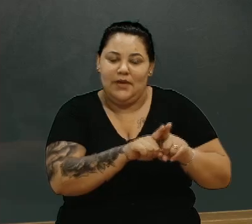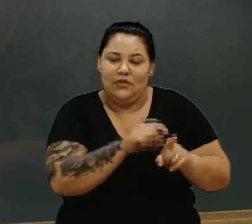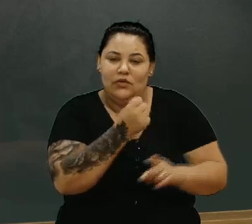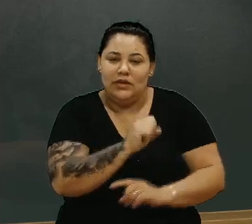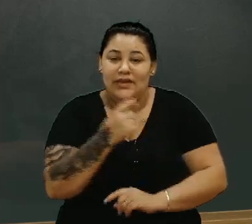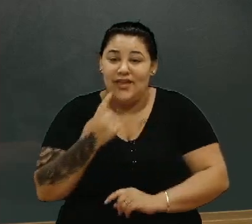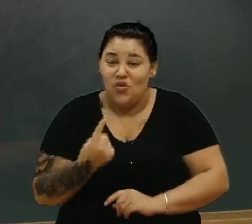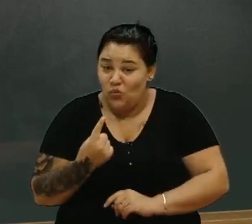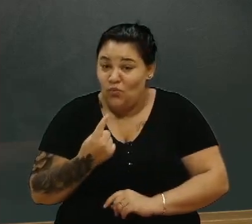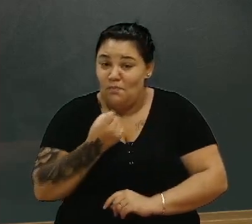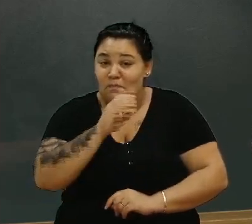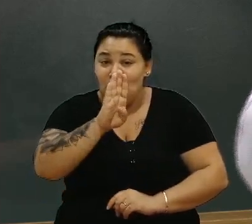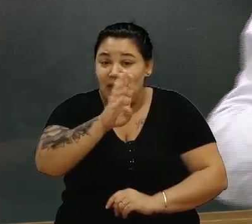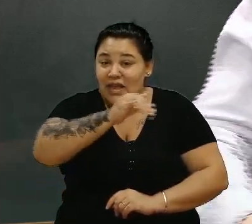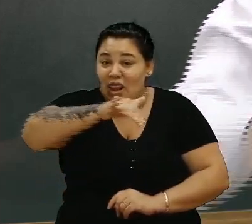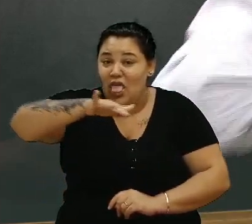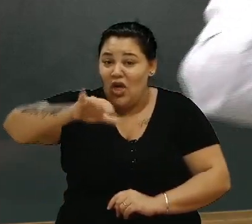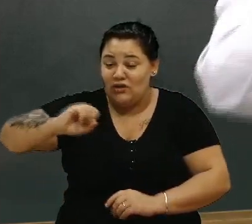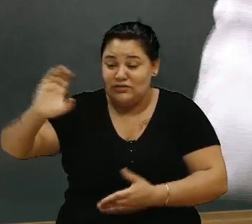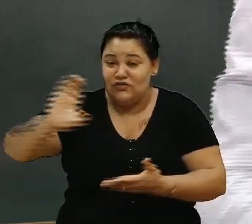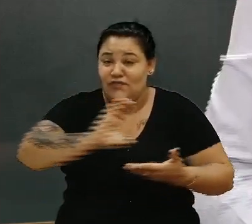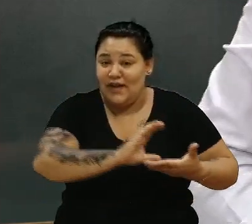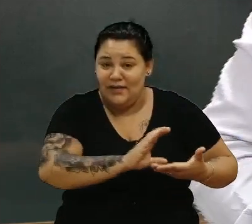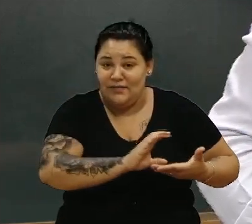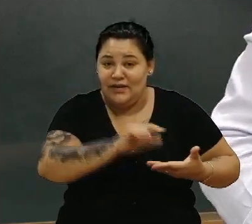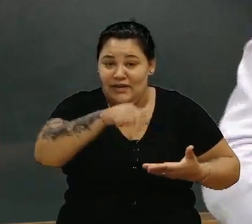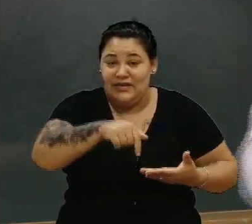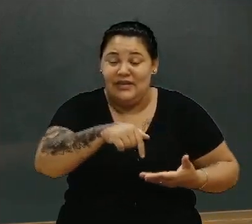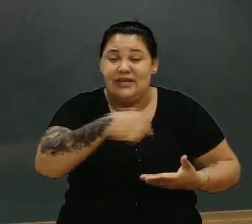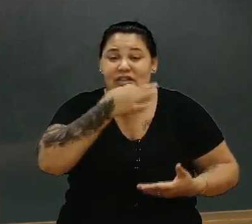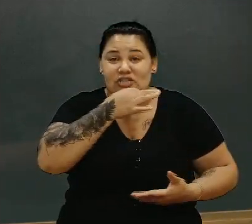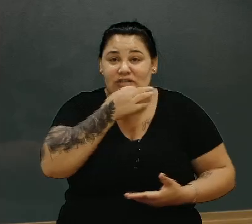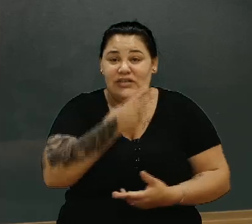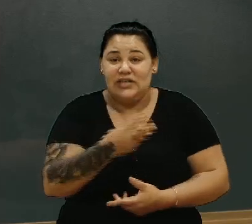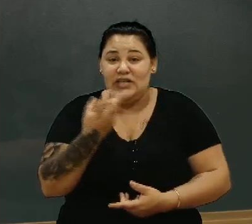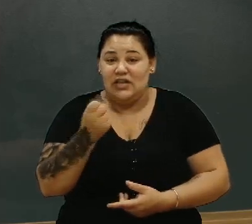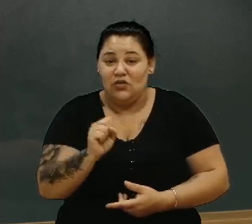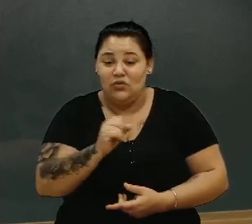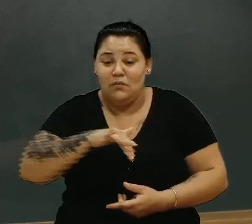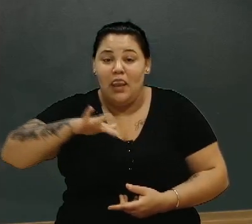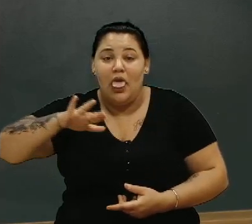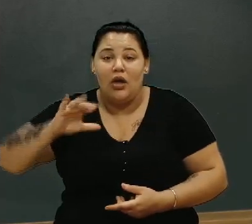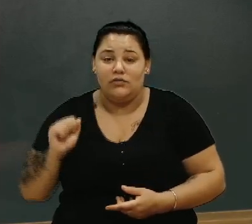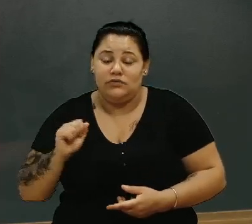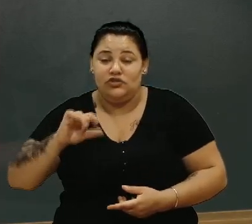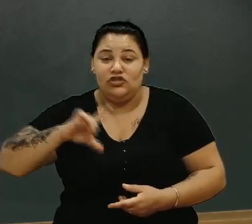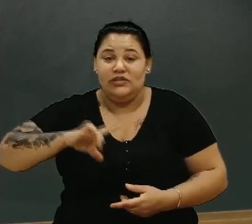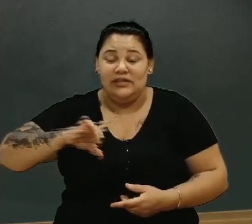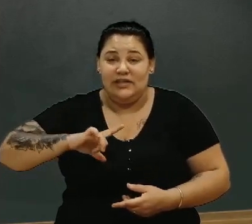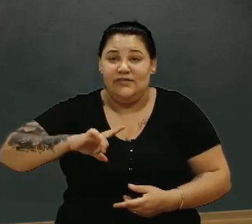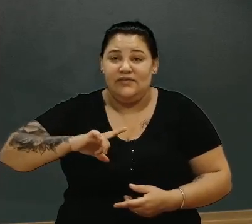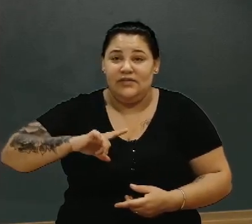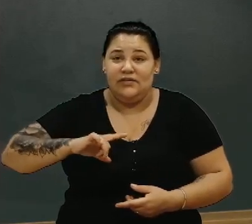do Sul. E em Caxias do Sul, fez um aporte de 38 bilhões. Nós tivemos um déficit primário de